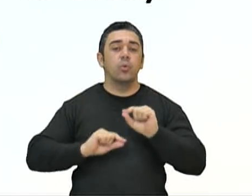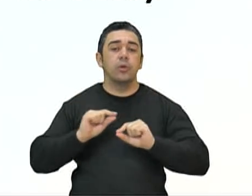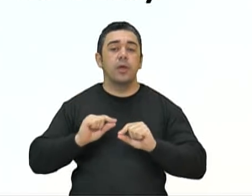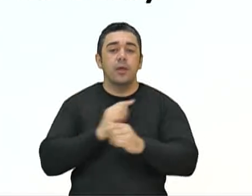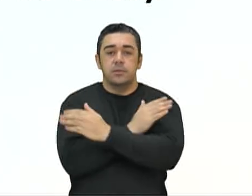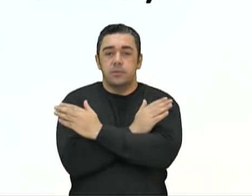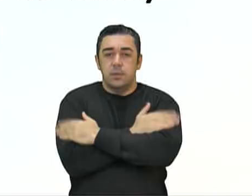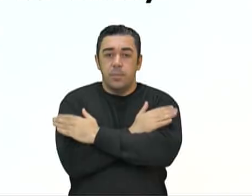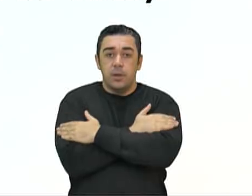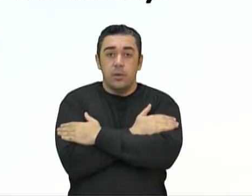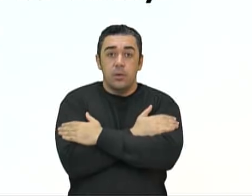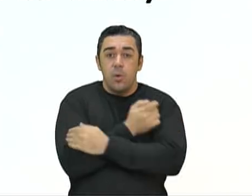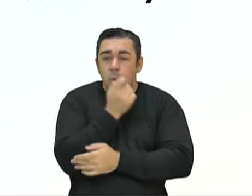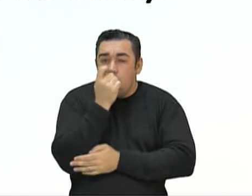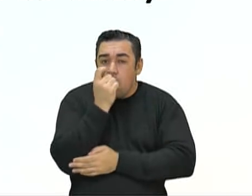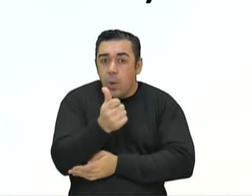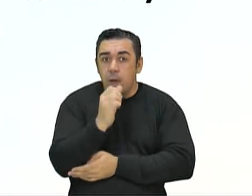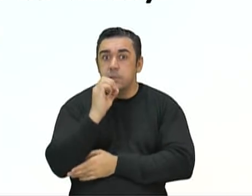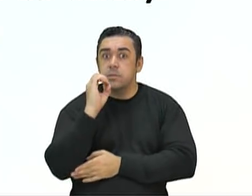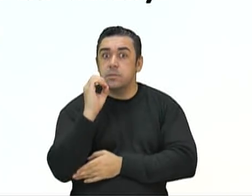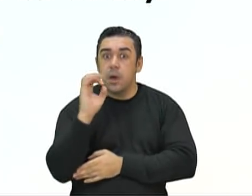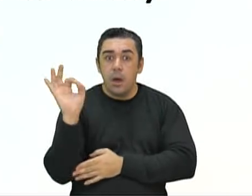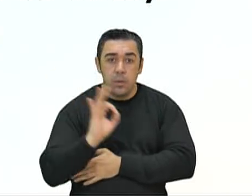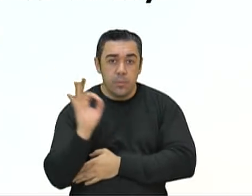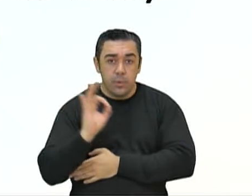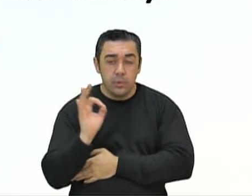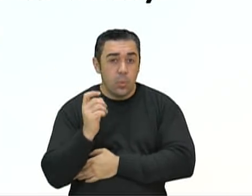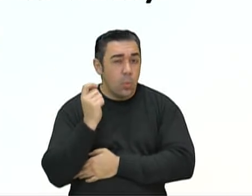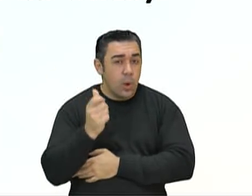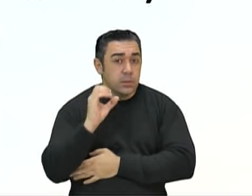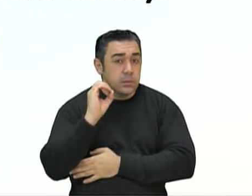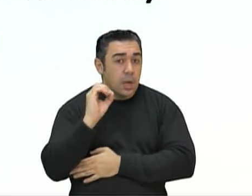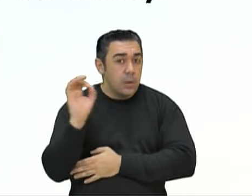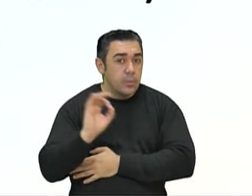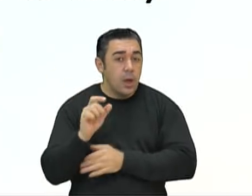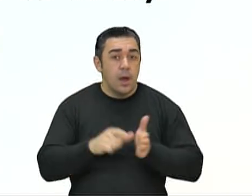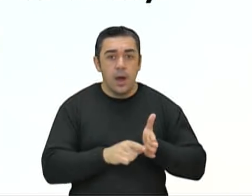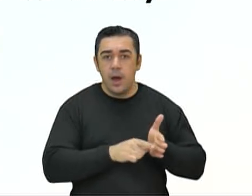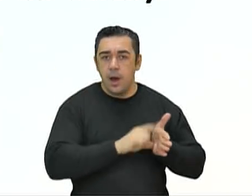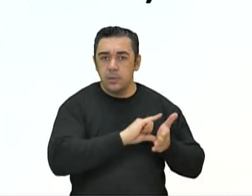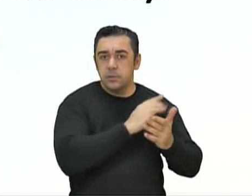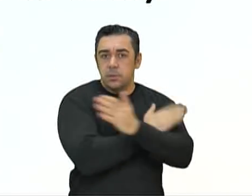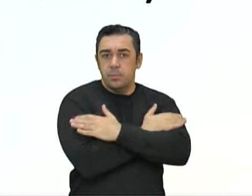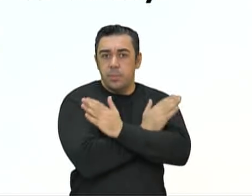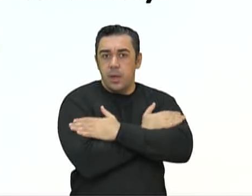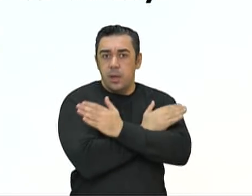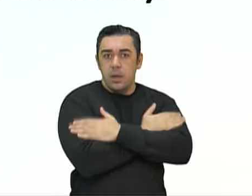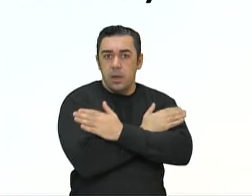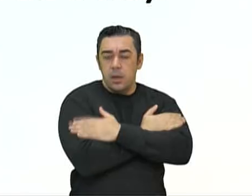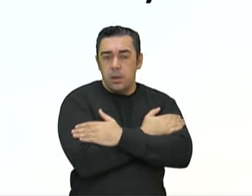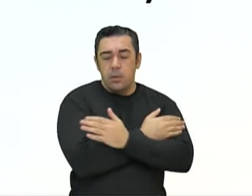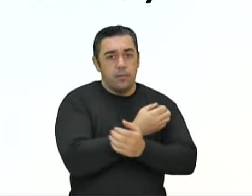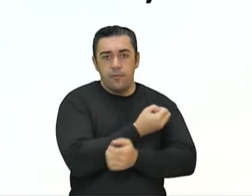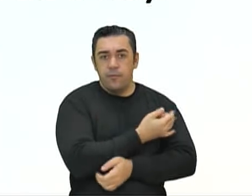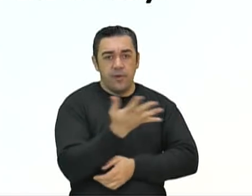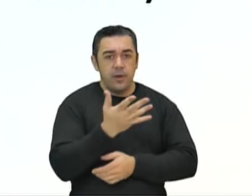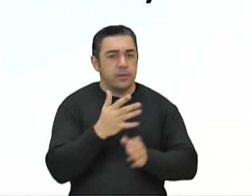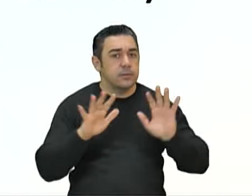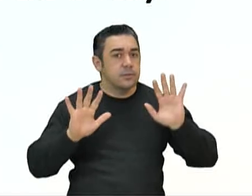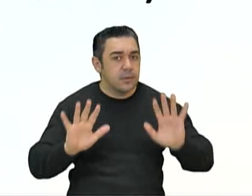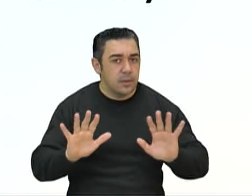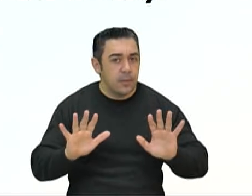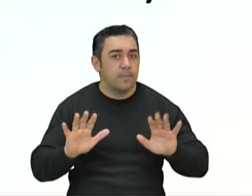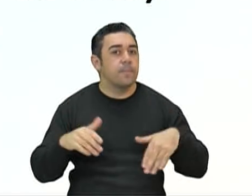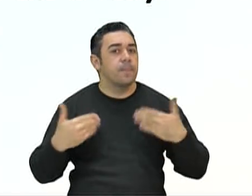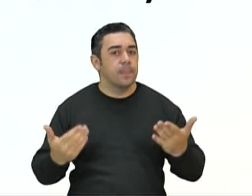na Alemanha, que chegou a quase zero no governo do Hitler, sendo que antes era uma situação desesperadora. Portanto,